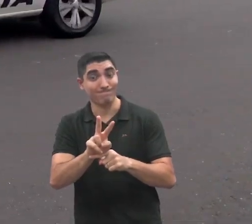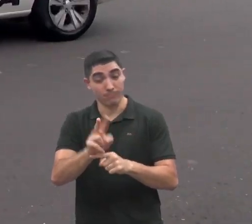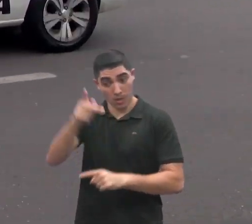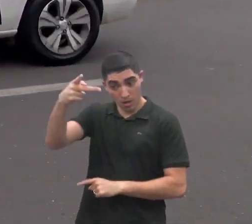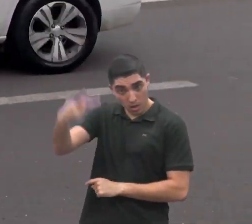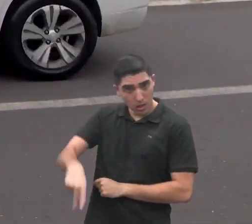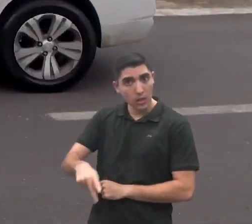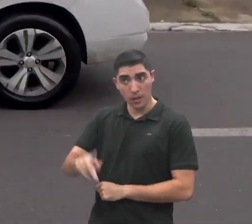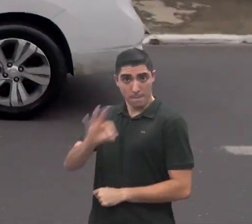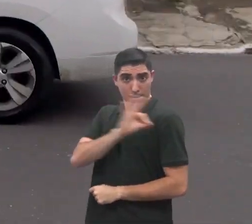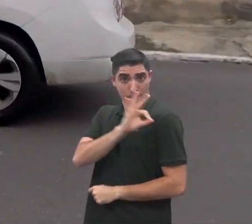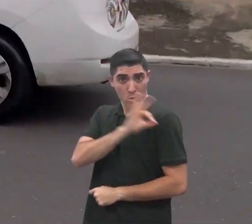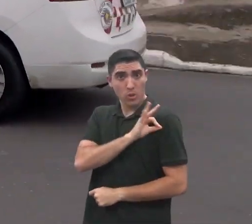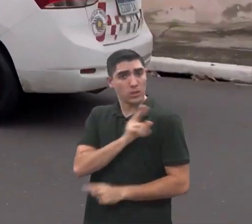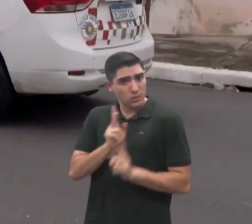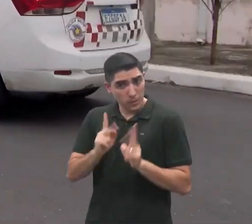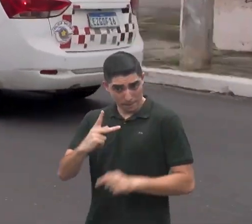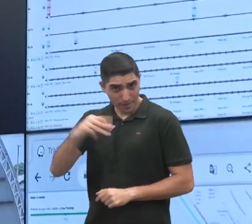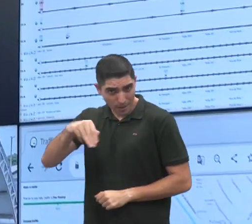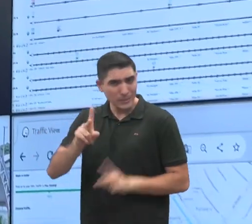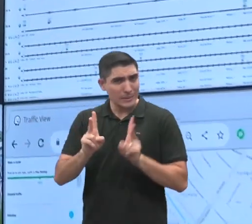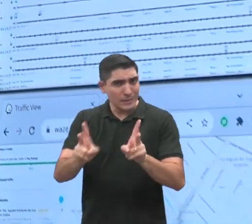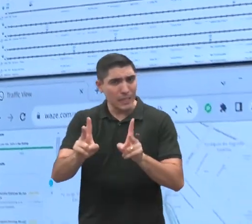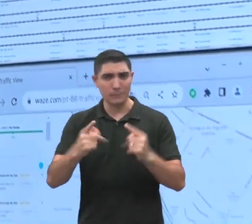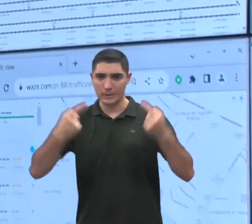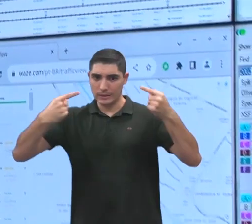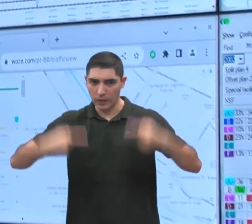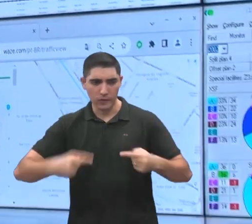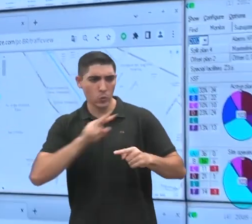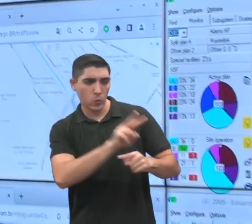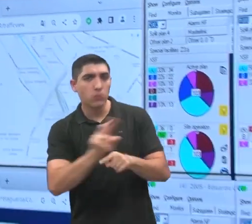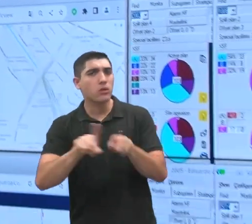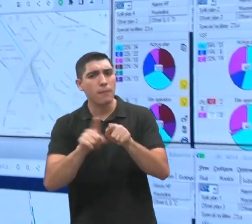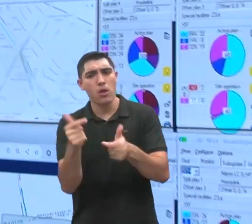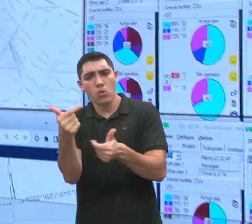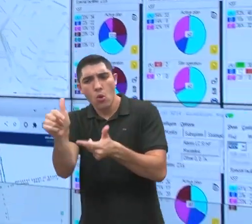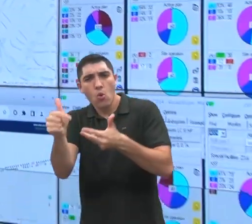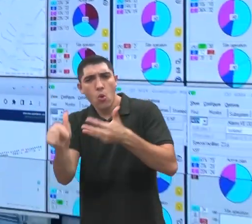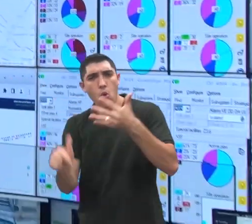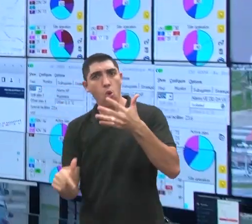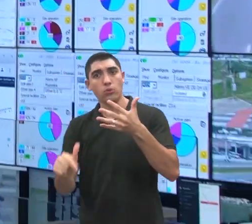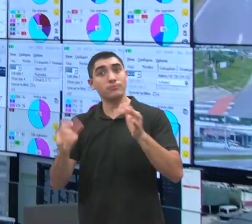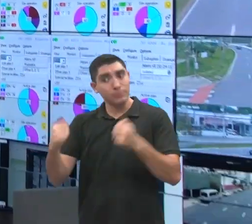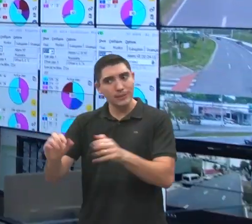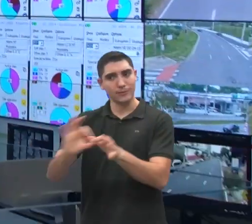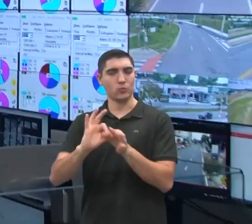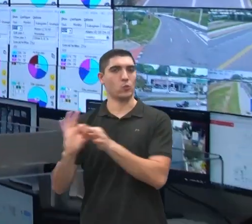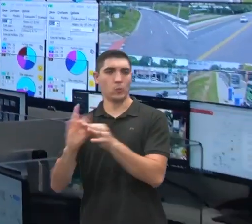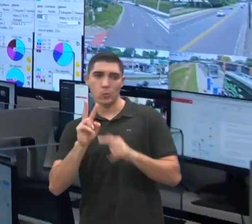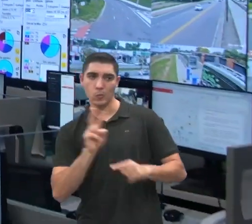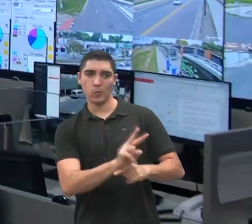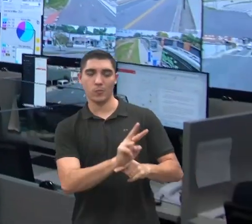é um desafio diário para a Polícia Militar e outras forças que atuam em conjunto.